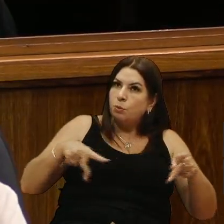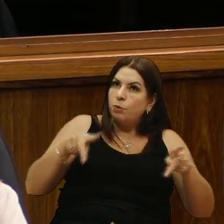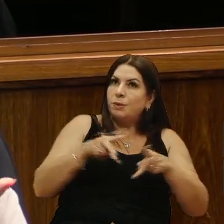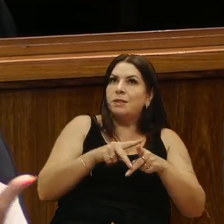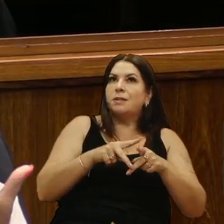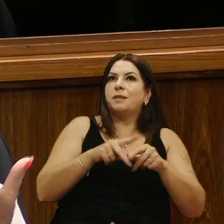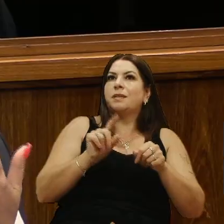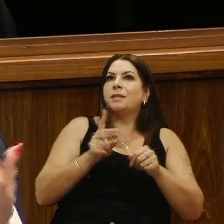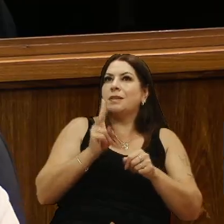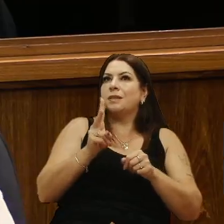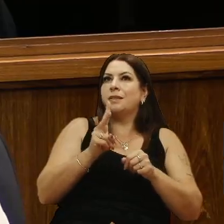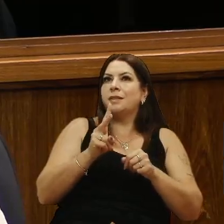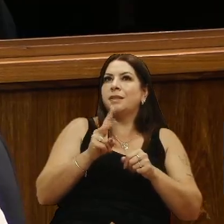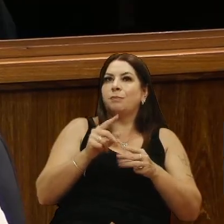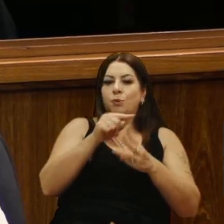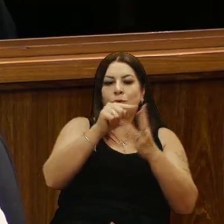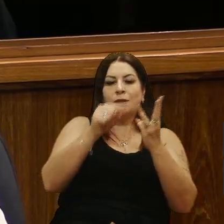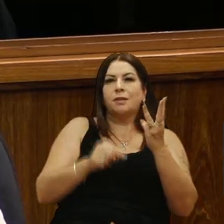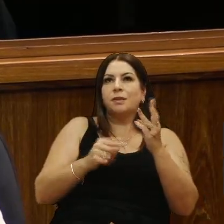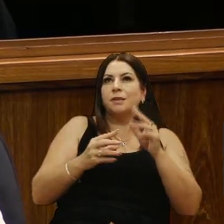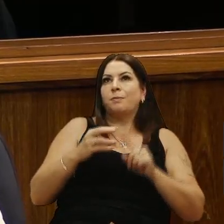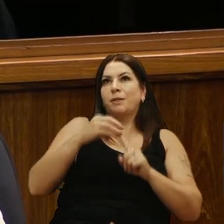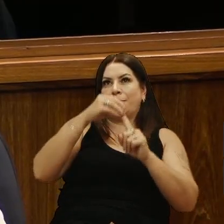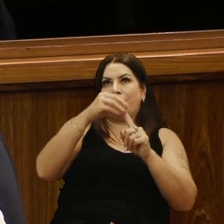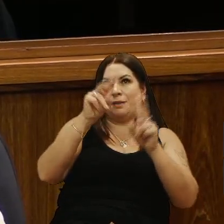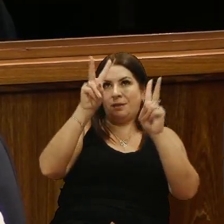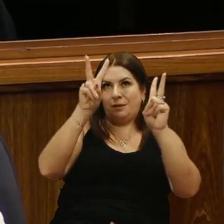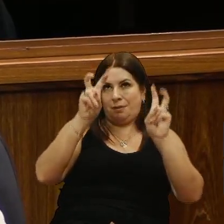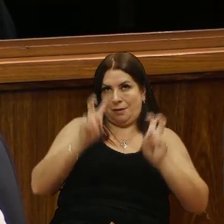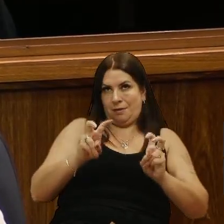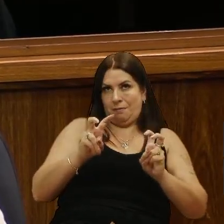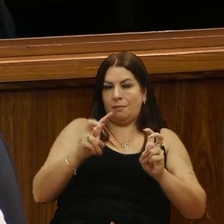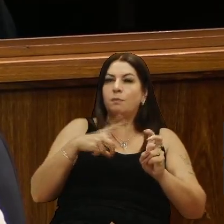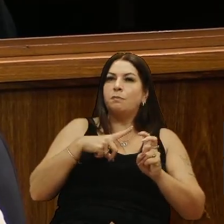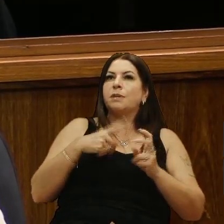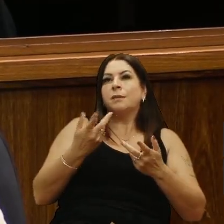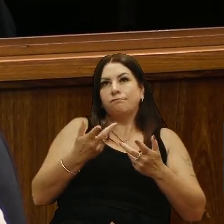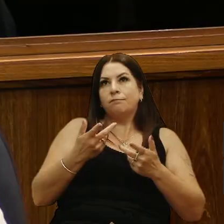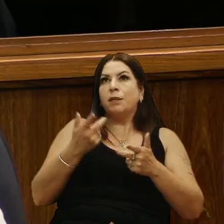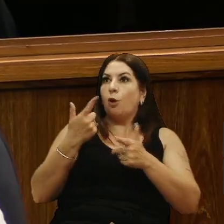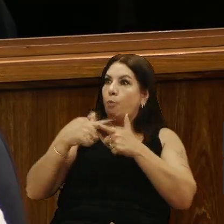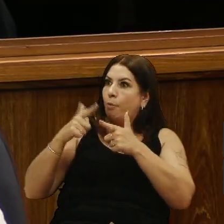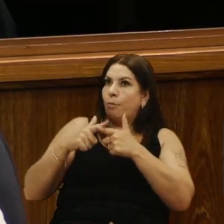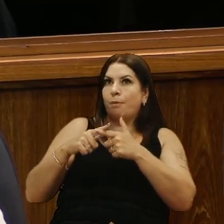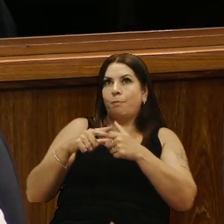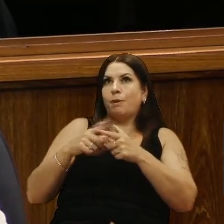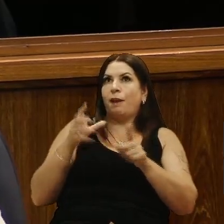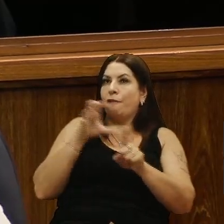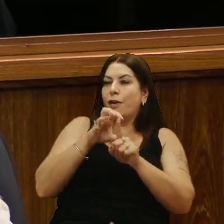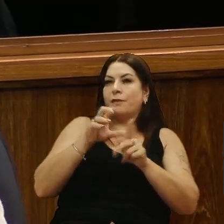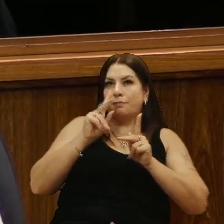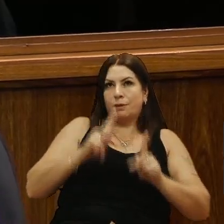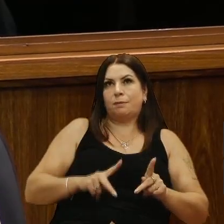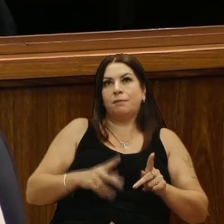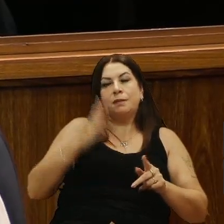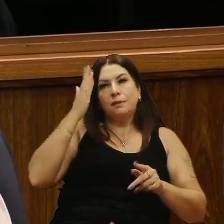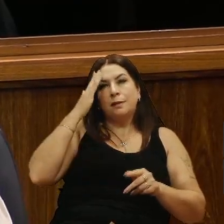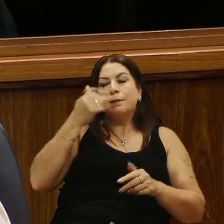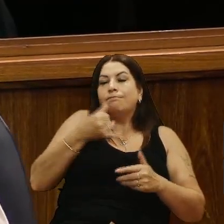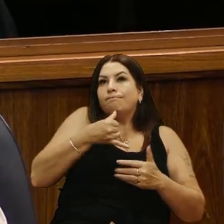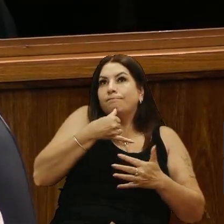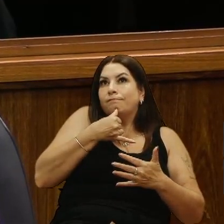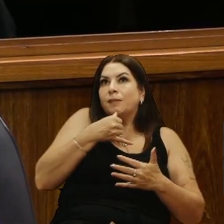está sempre entre os 3 principais temas que doem nas pessoas. Porque a gente sabe que,